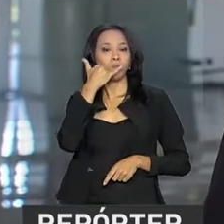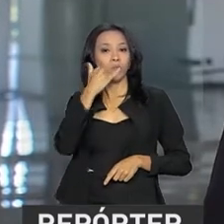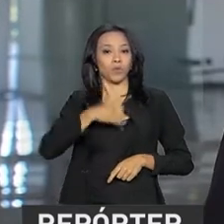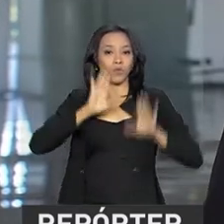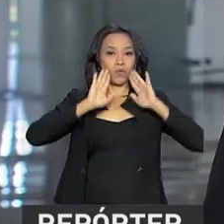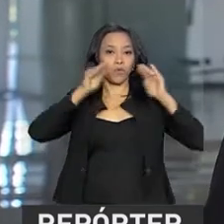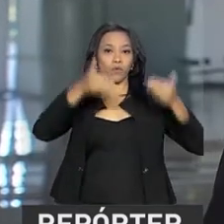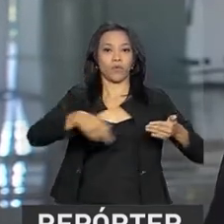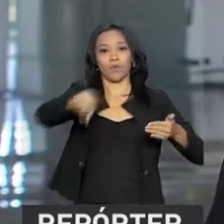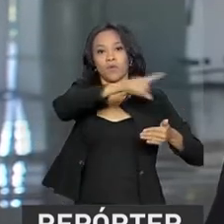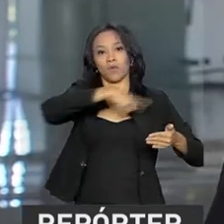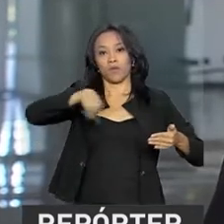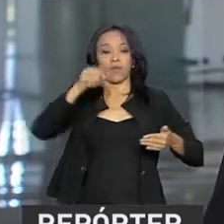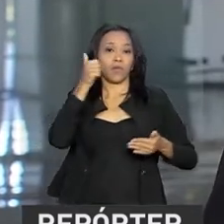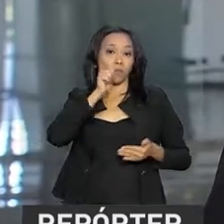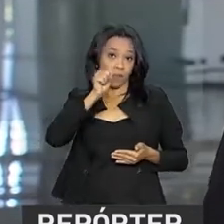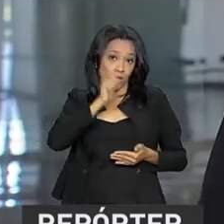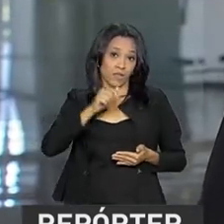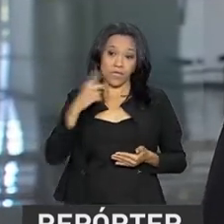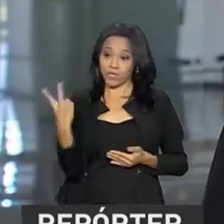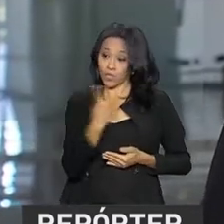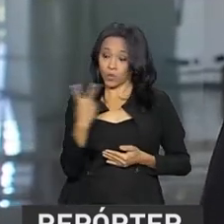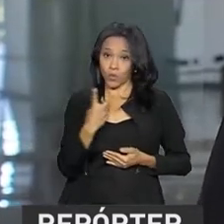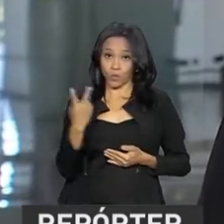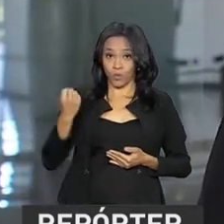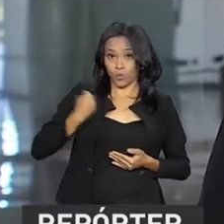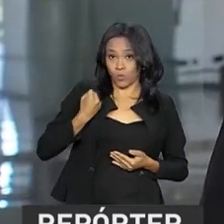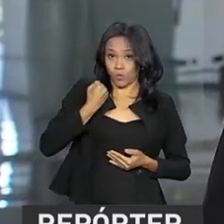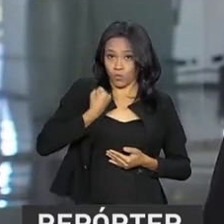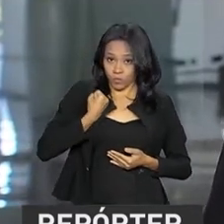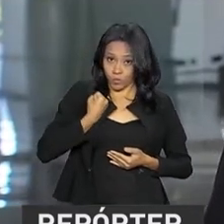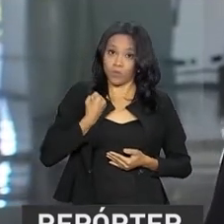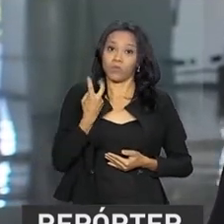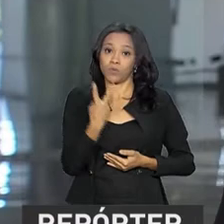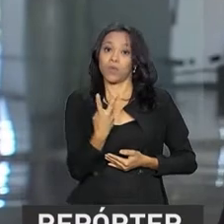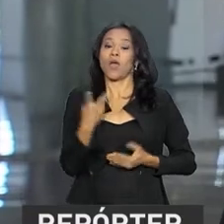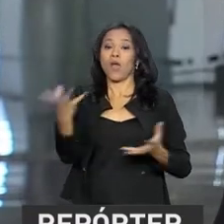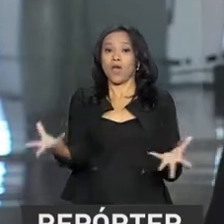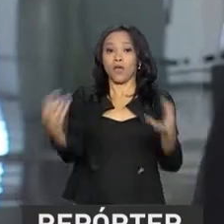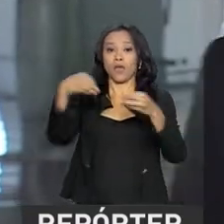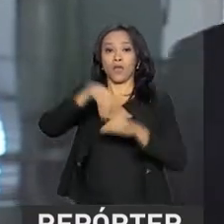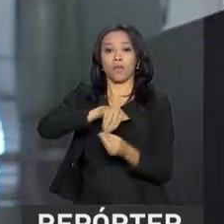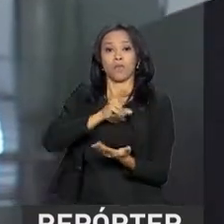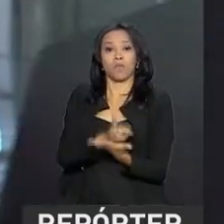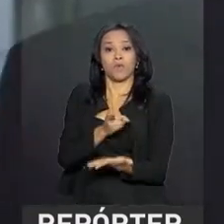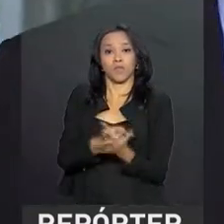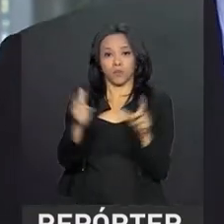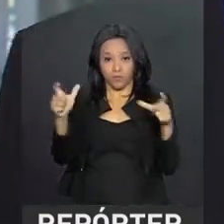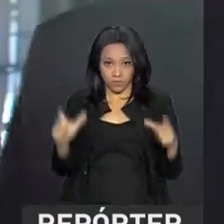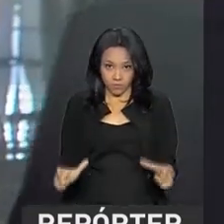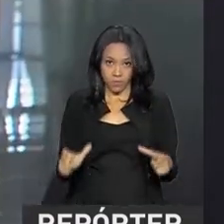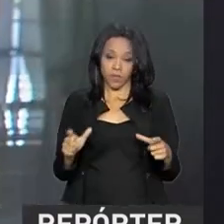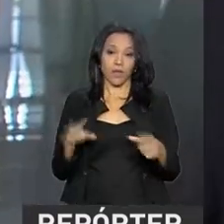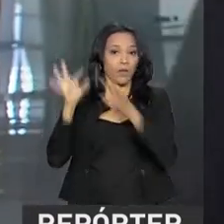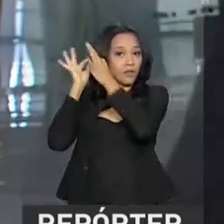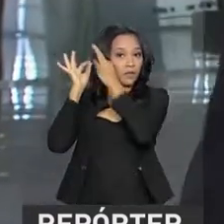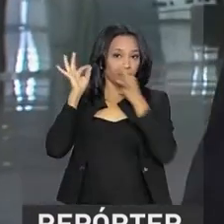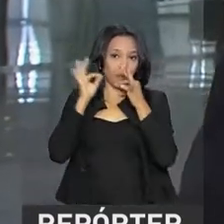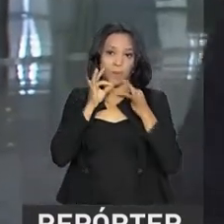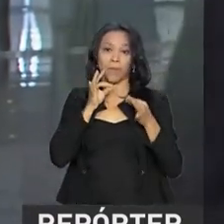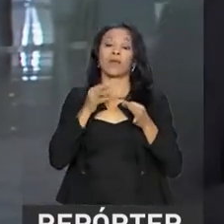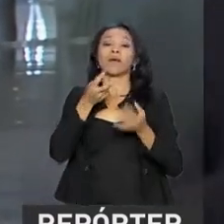a partir de agora essas duas centrais passam a atender de forma integrada para dar mais detalhes sobre esse assunto